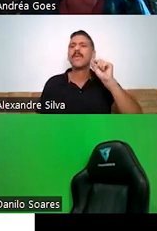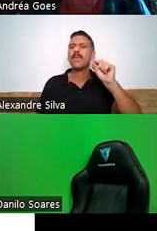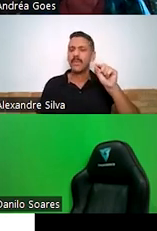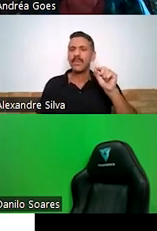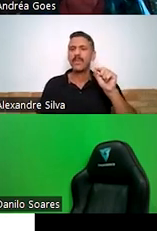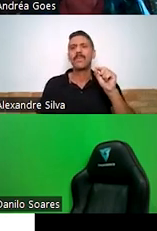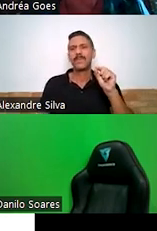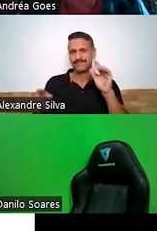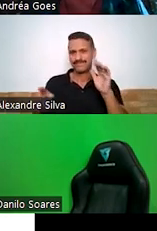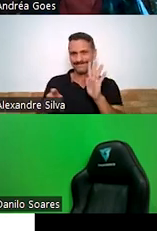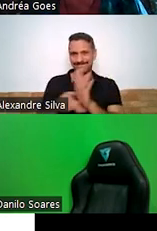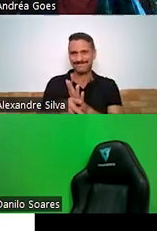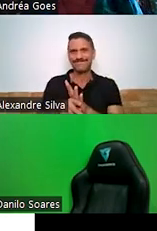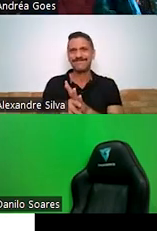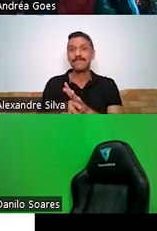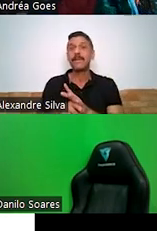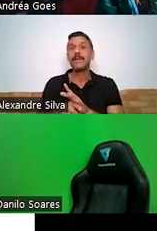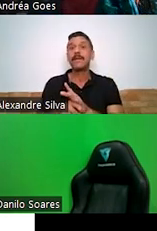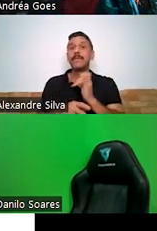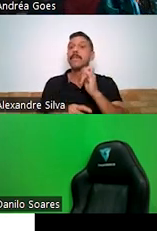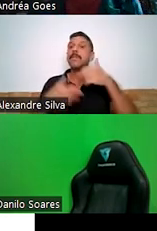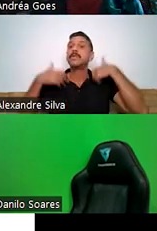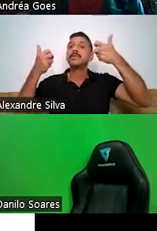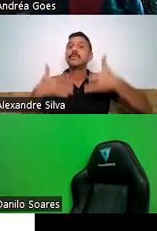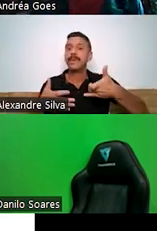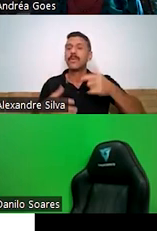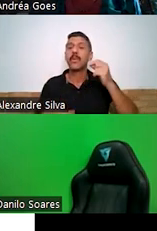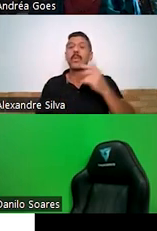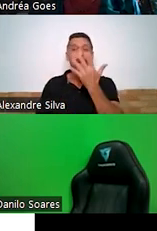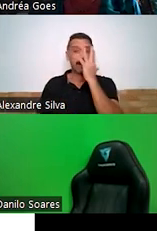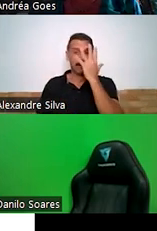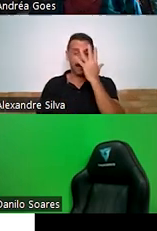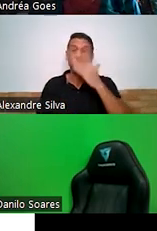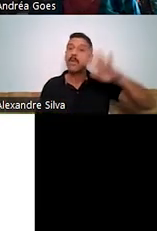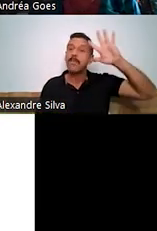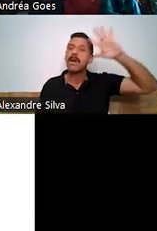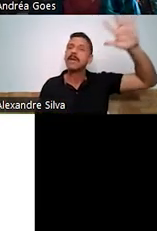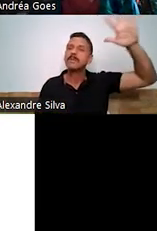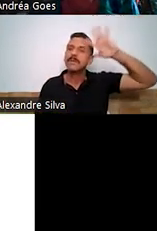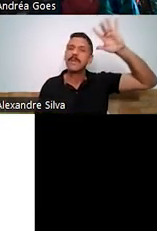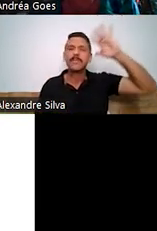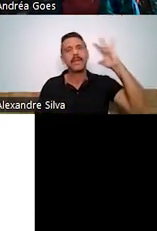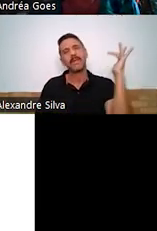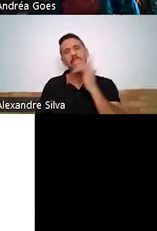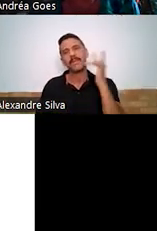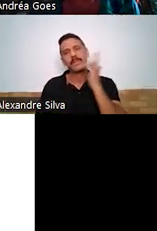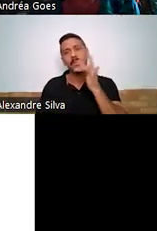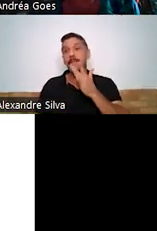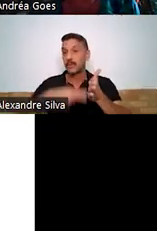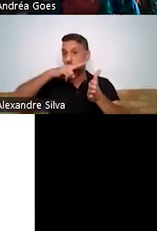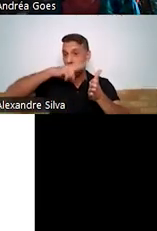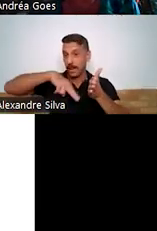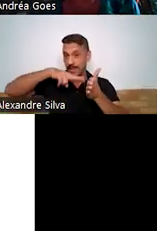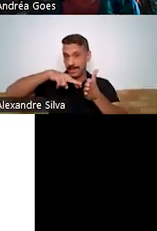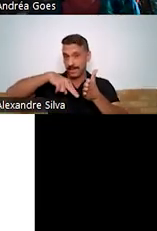Inter, é uma rádio francesa, e ele diz que é um carnaval imaginário que é uma delícia para o leitor. Então,